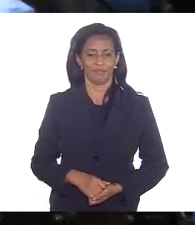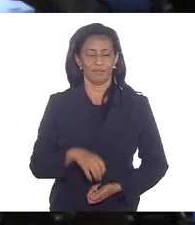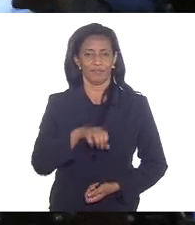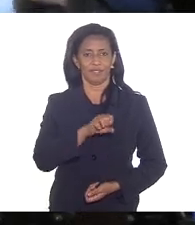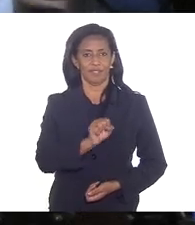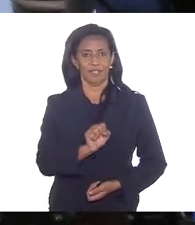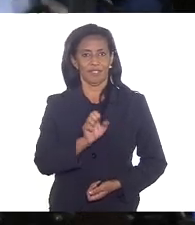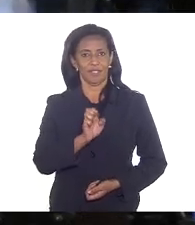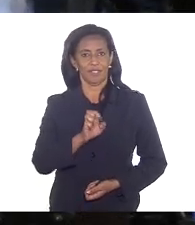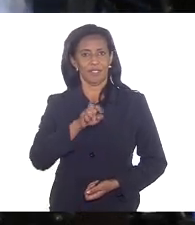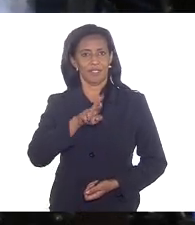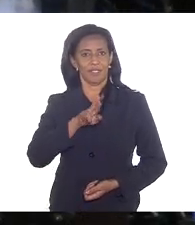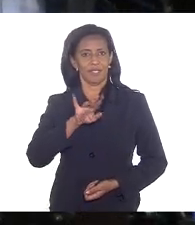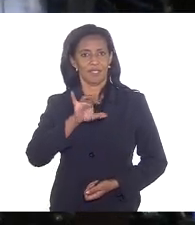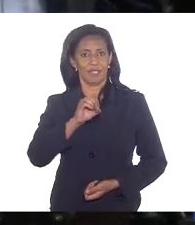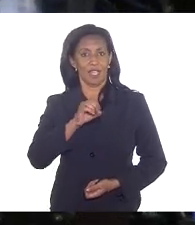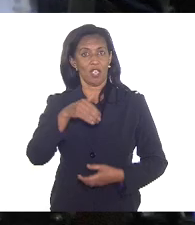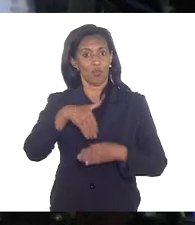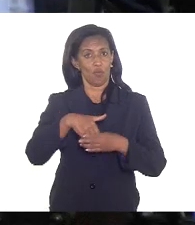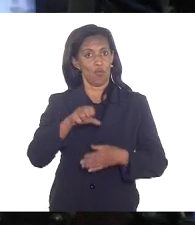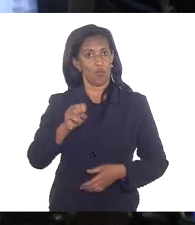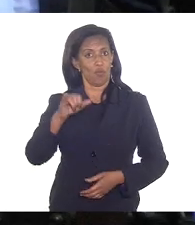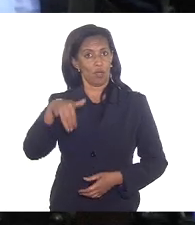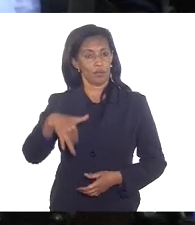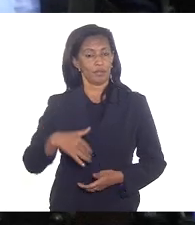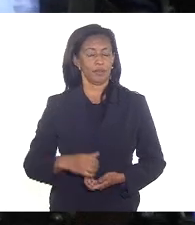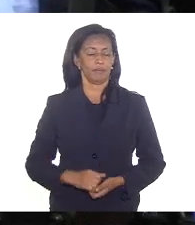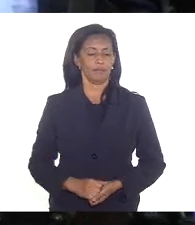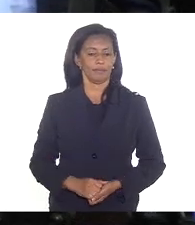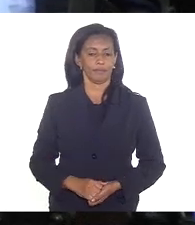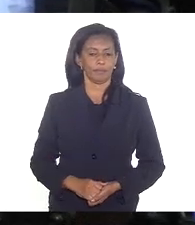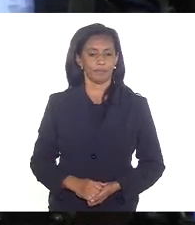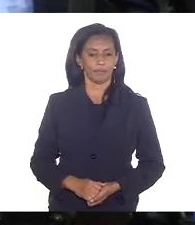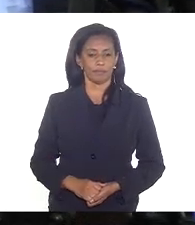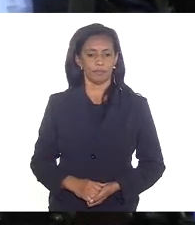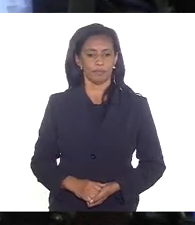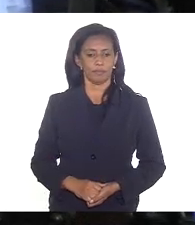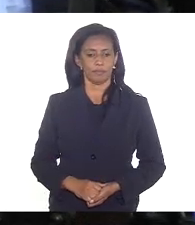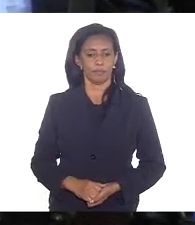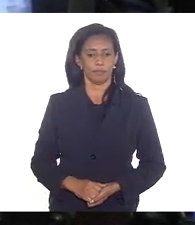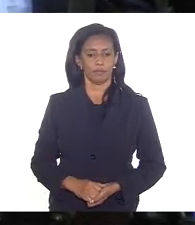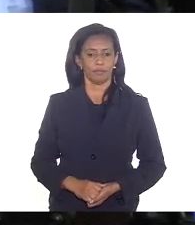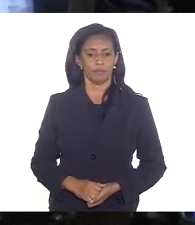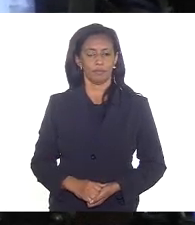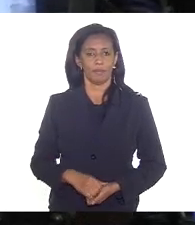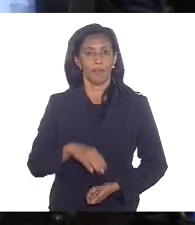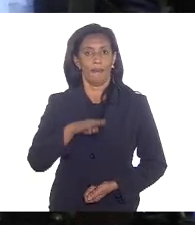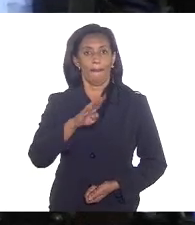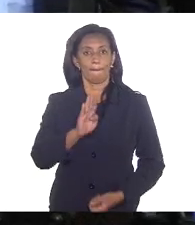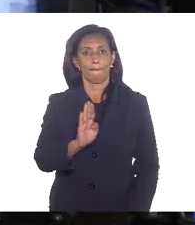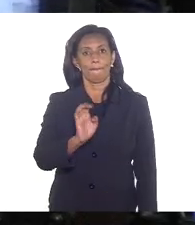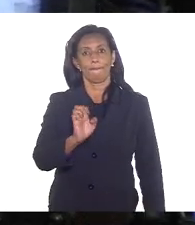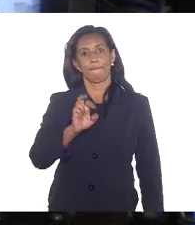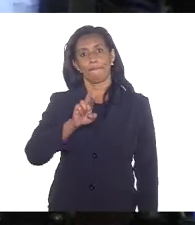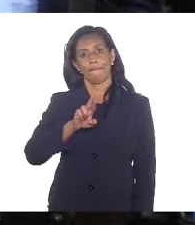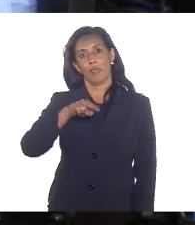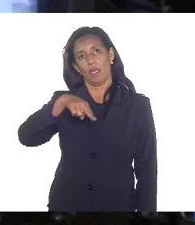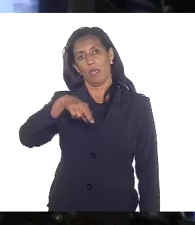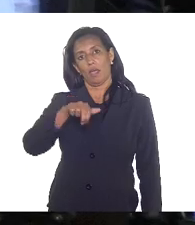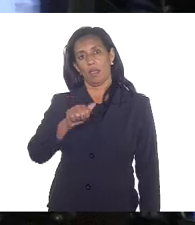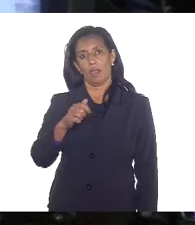Sérgio Fernandes boats in Presidente pela derrubada do veto Deputado Subtenente Bernardo